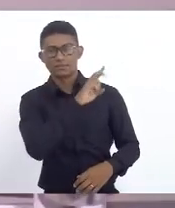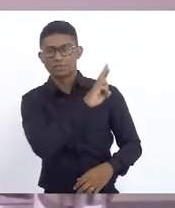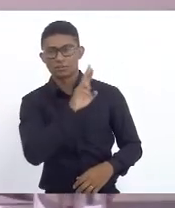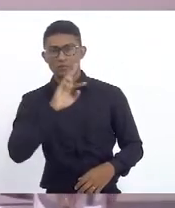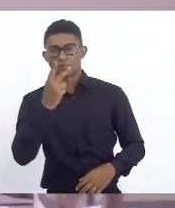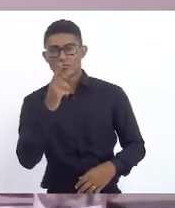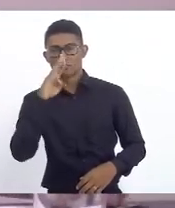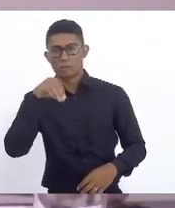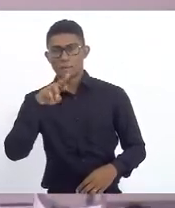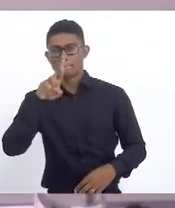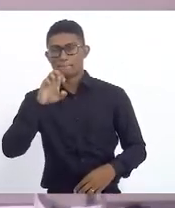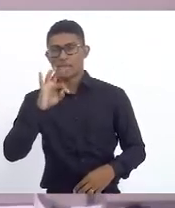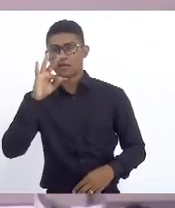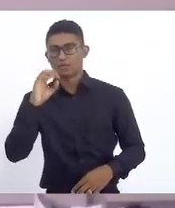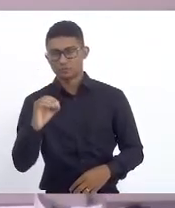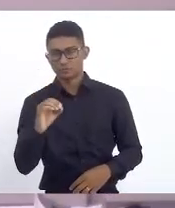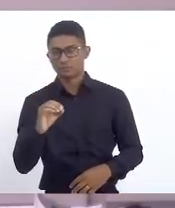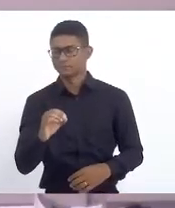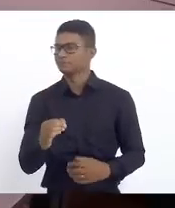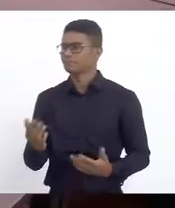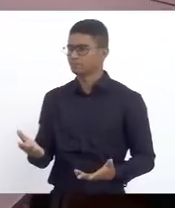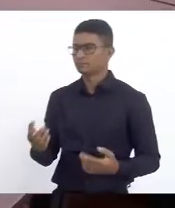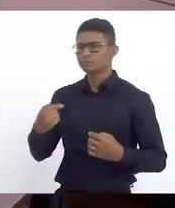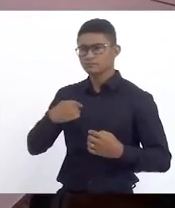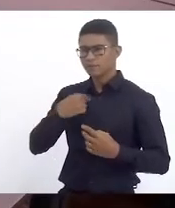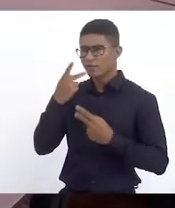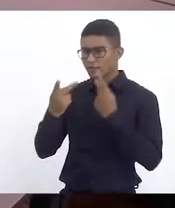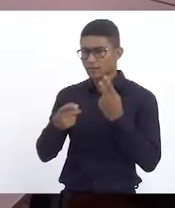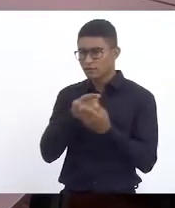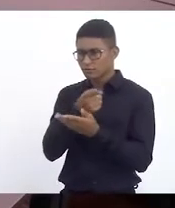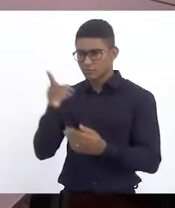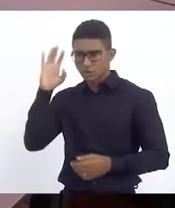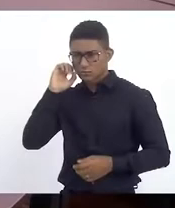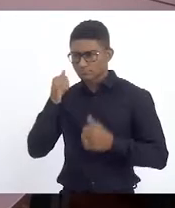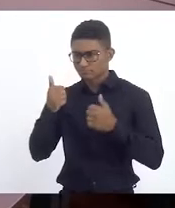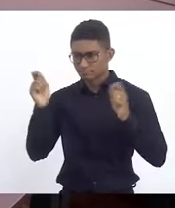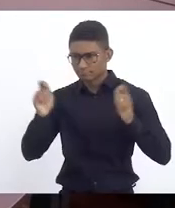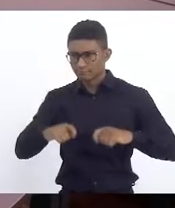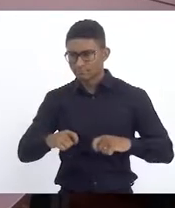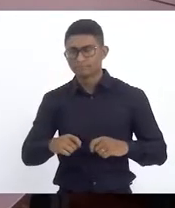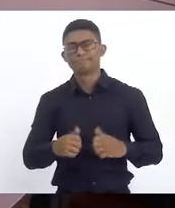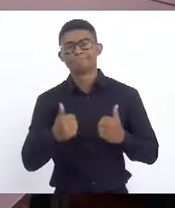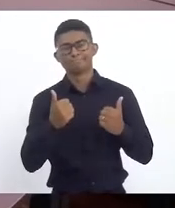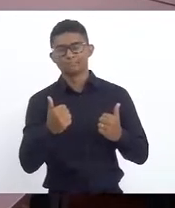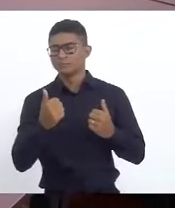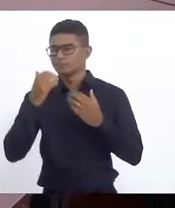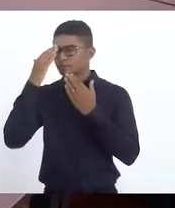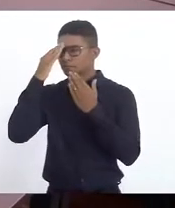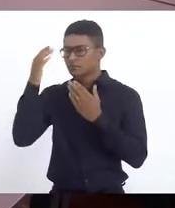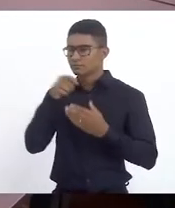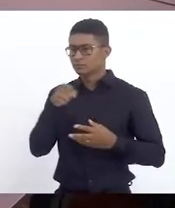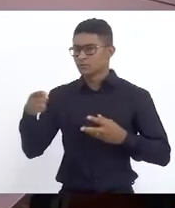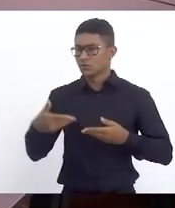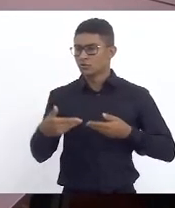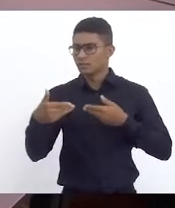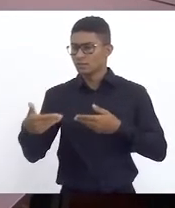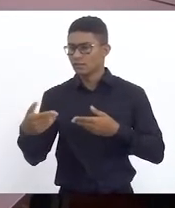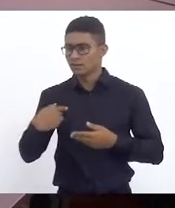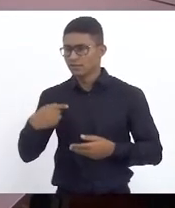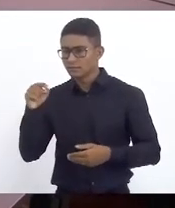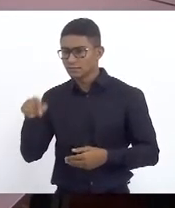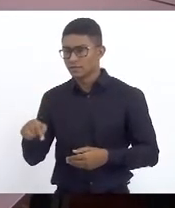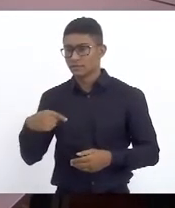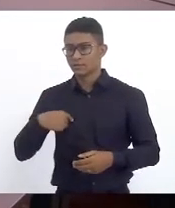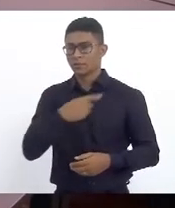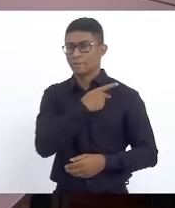Tá dando para escutar o som? Tá, né? Tá. Bom dia para todos. Obrigado à casa por ter convidado a SEDAI aqui. Eu estou representando o